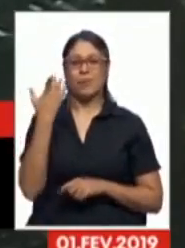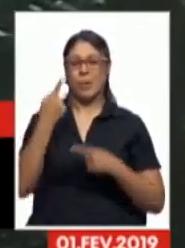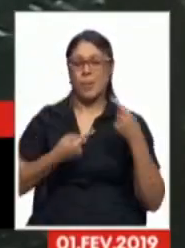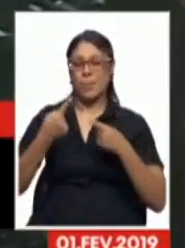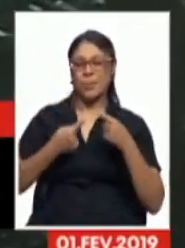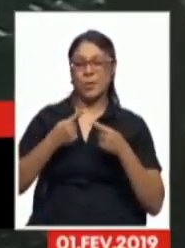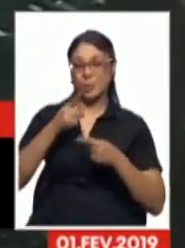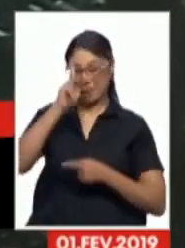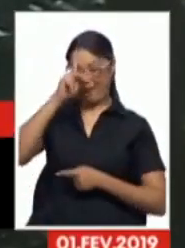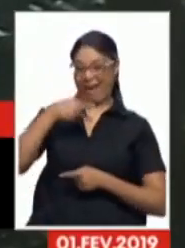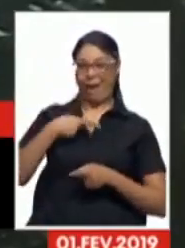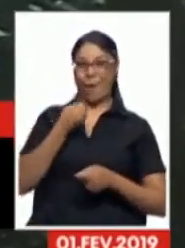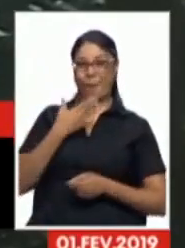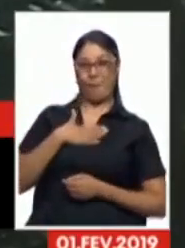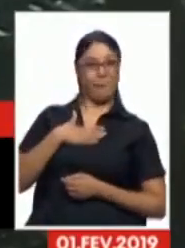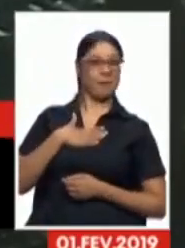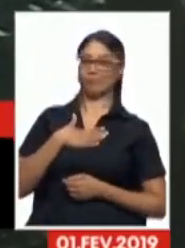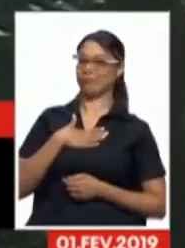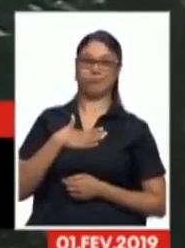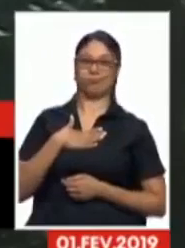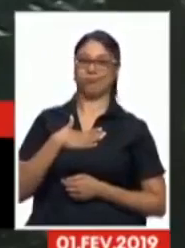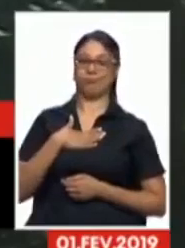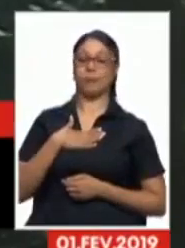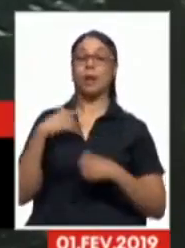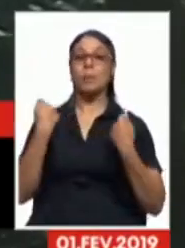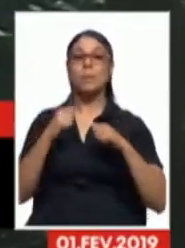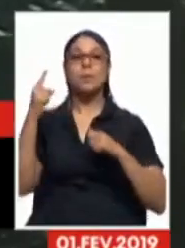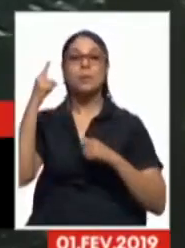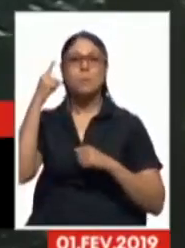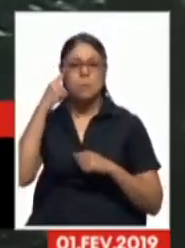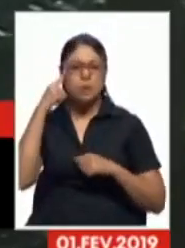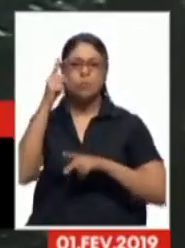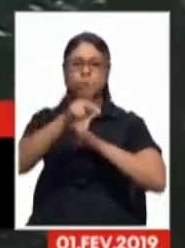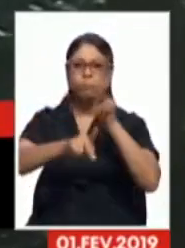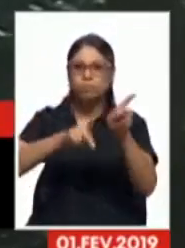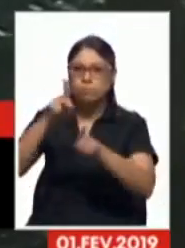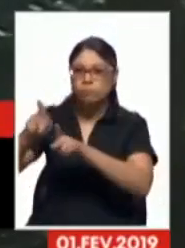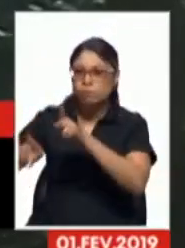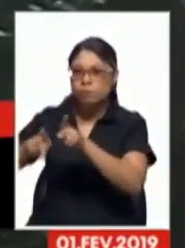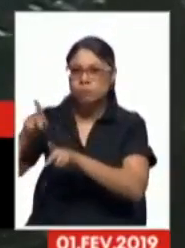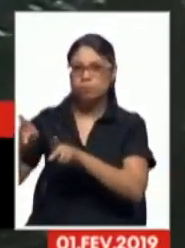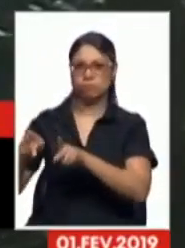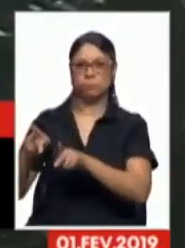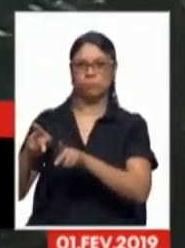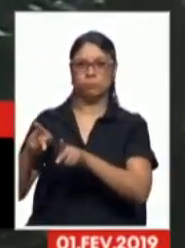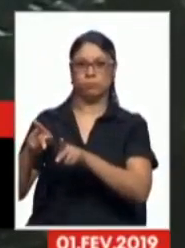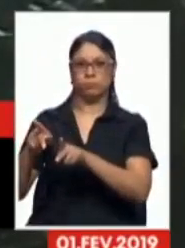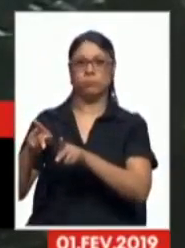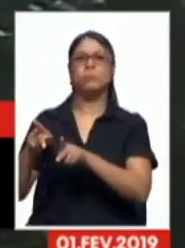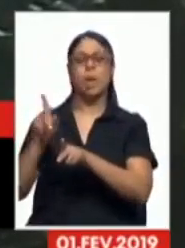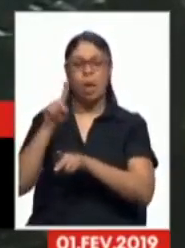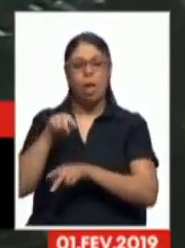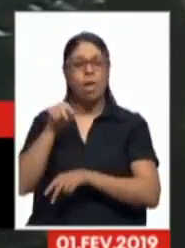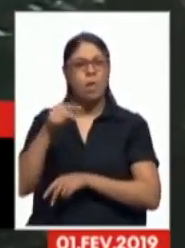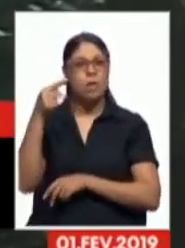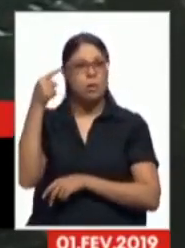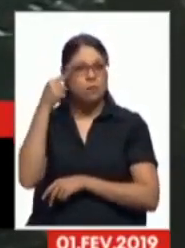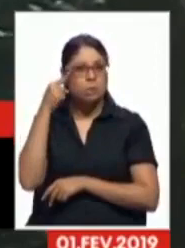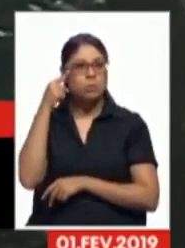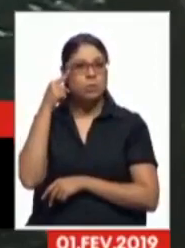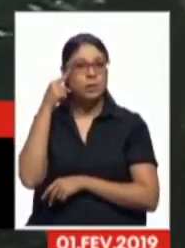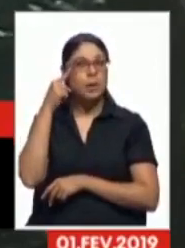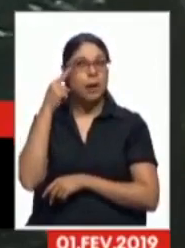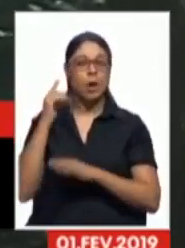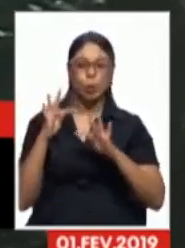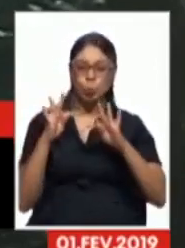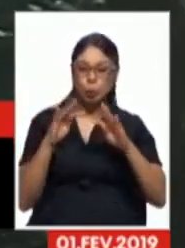próprio. Será com o espírito público que nos trouxe até aqui, o espírito da